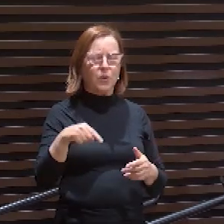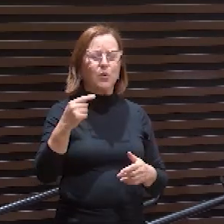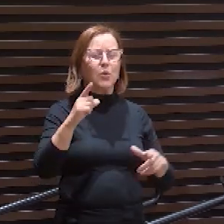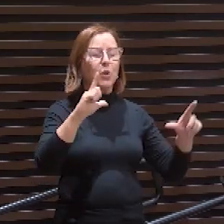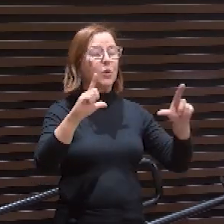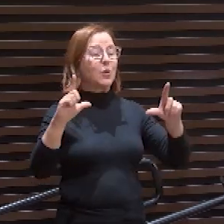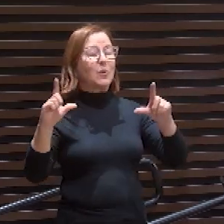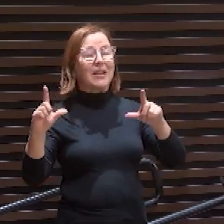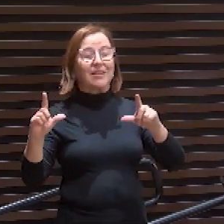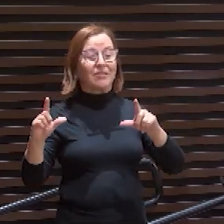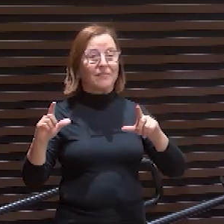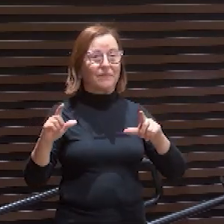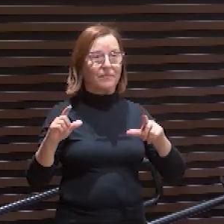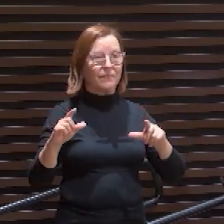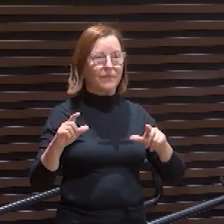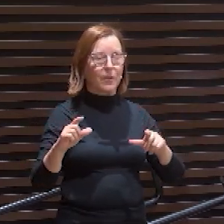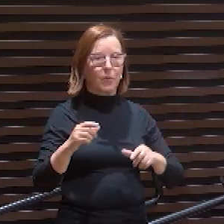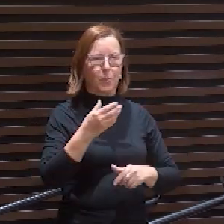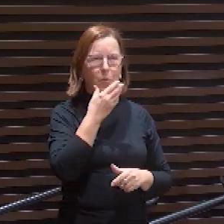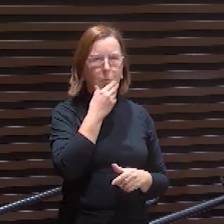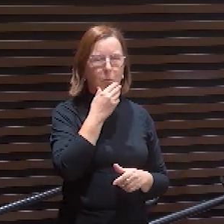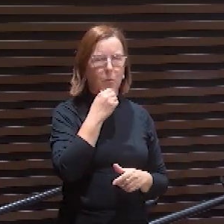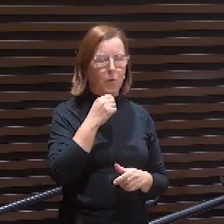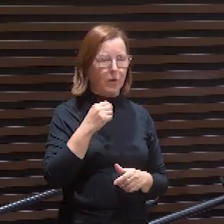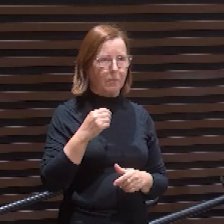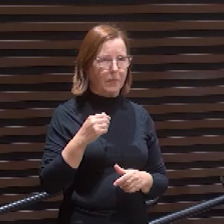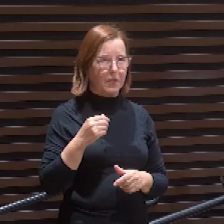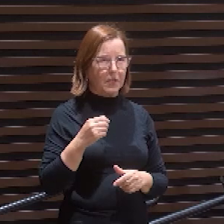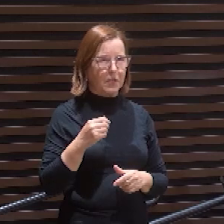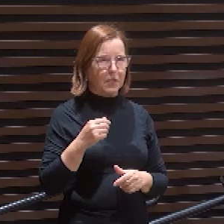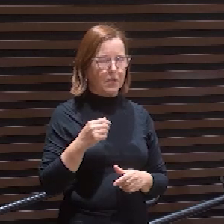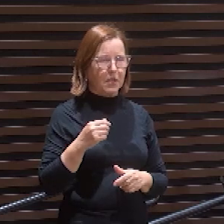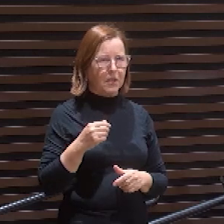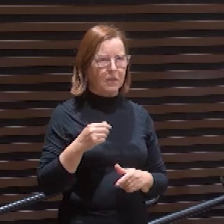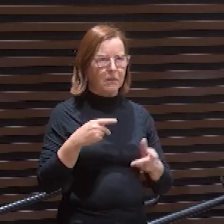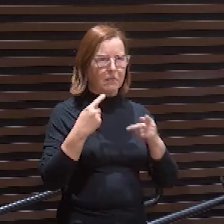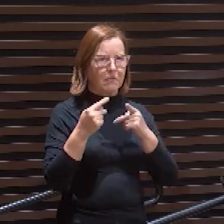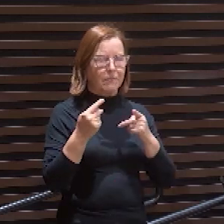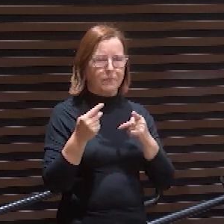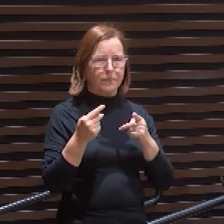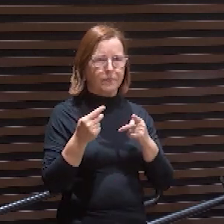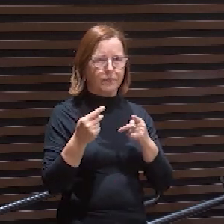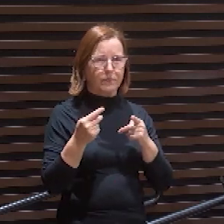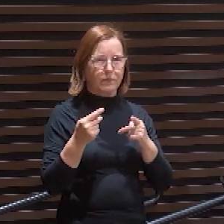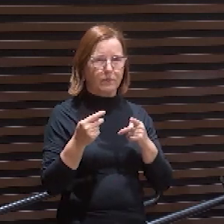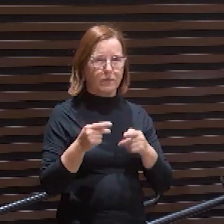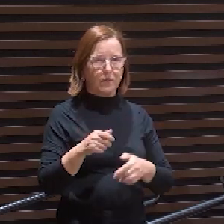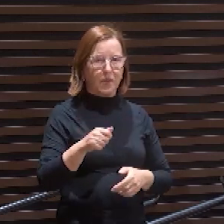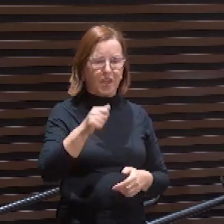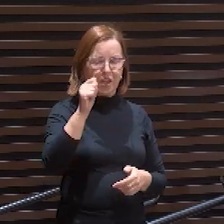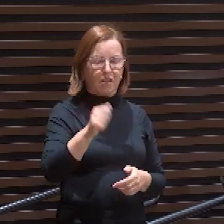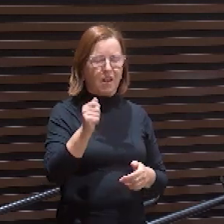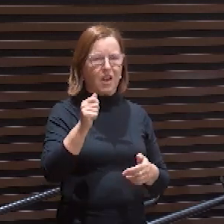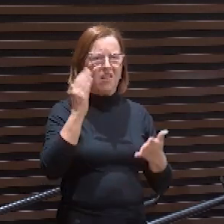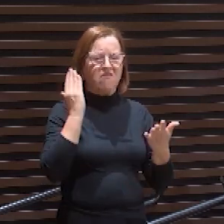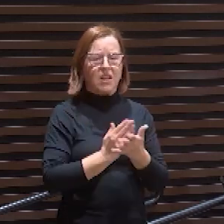outro. O leiloeiro soltou seu martelo e disse: o leilão acabou.